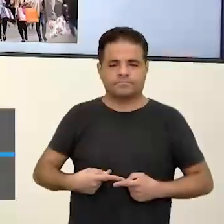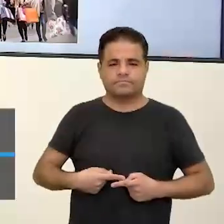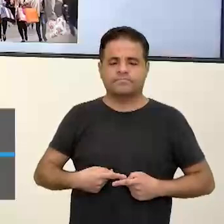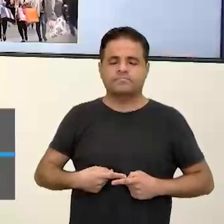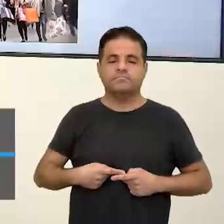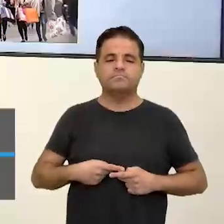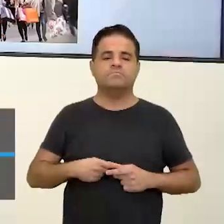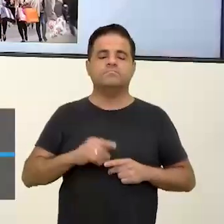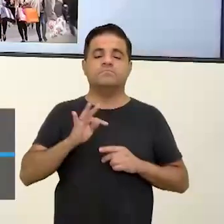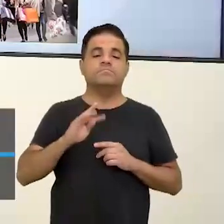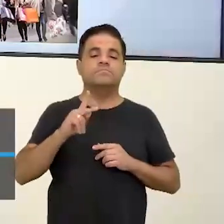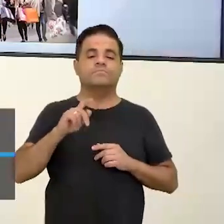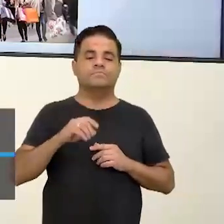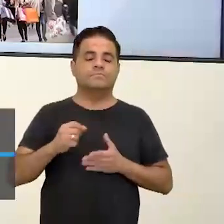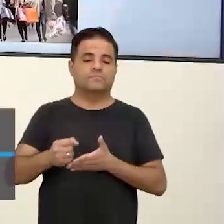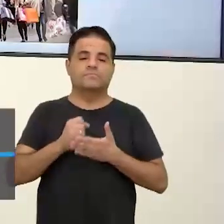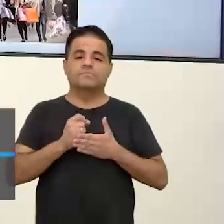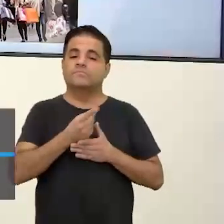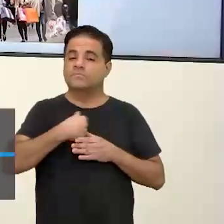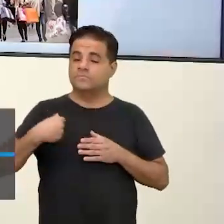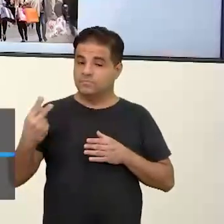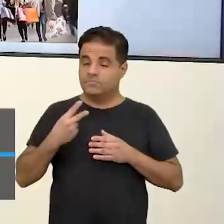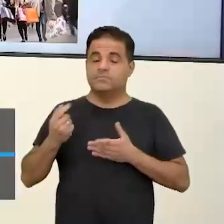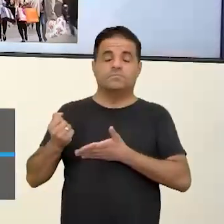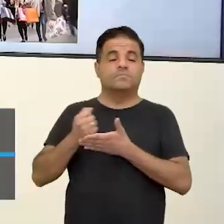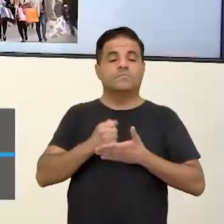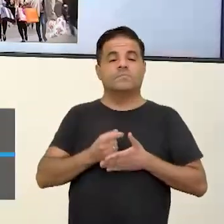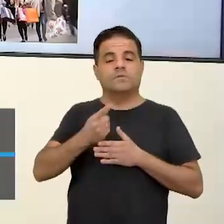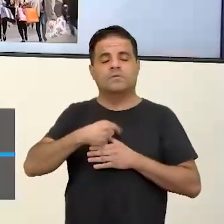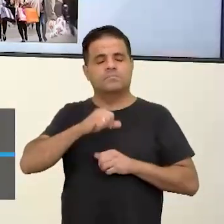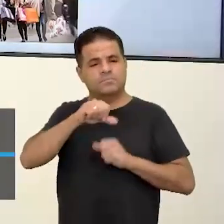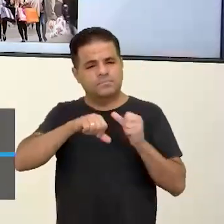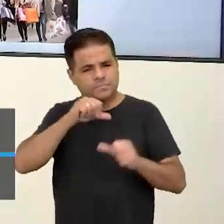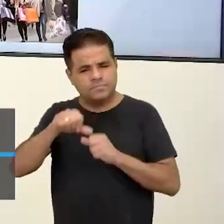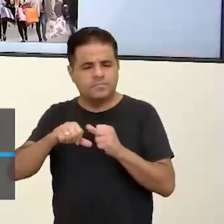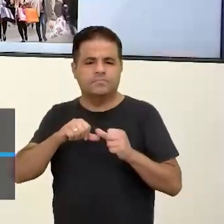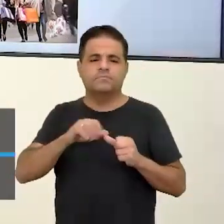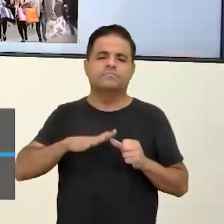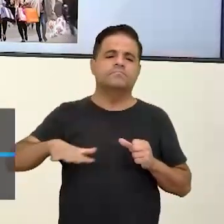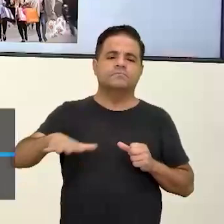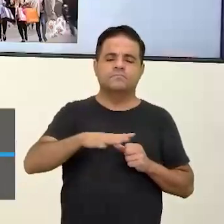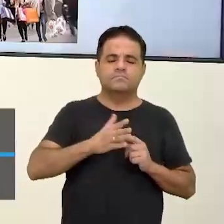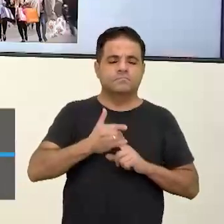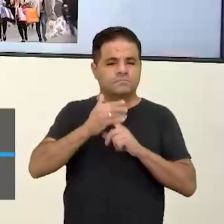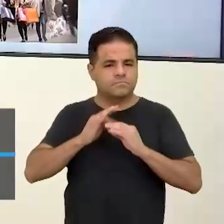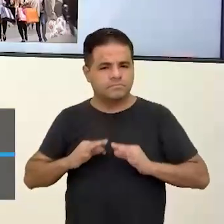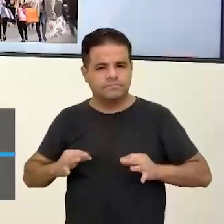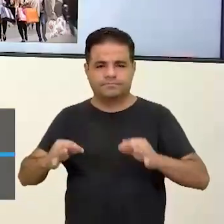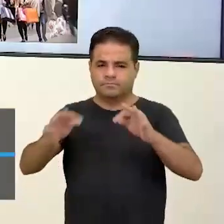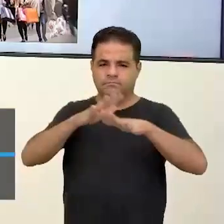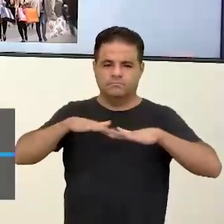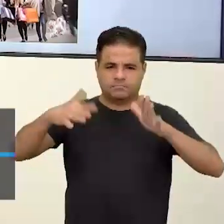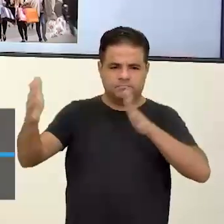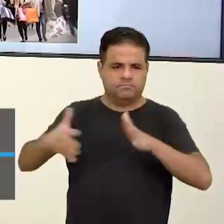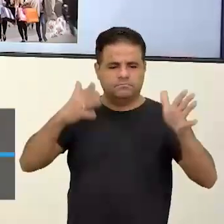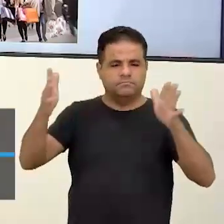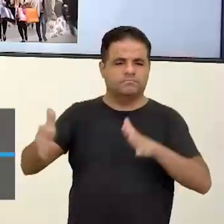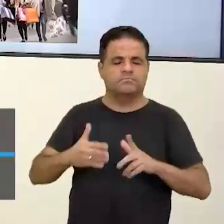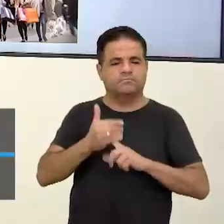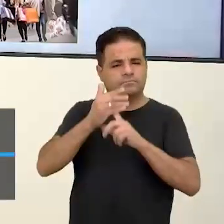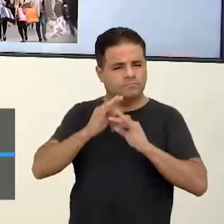Thiago nós trouxemos, né, sobre como as mudanças, as transformações nas tecnologias, na